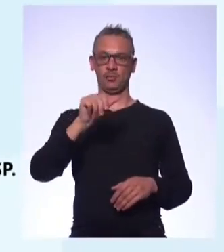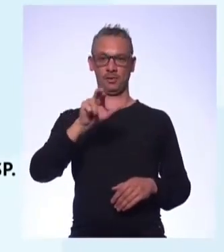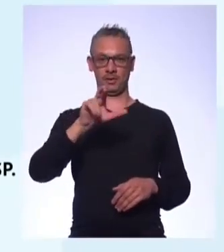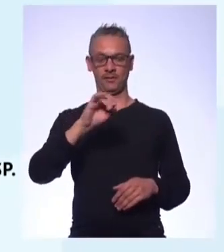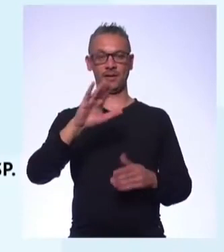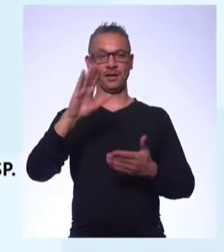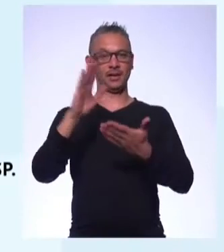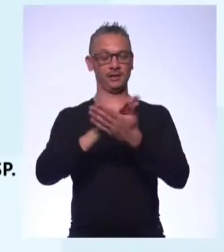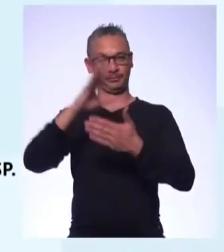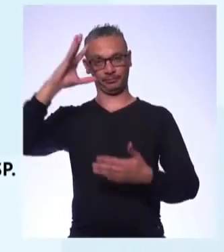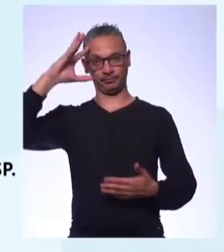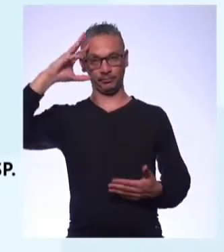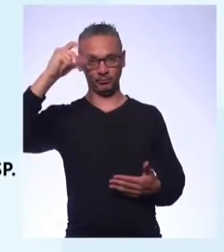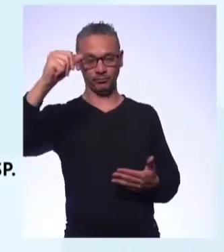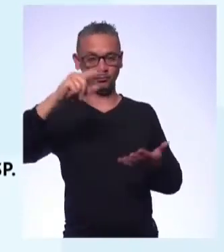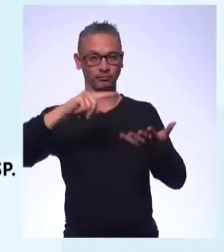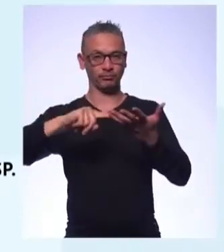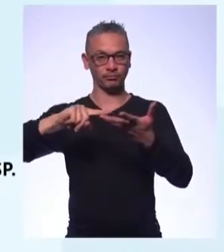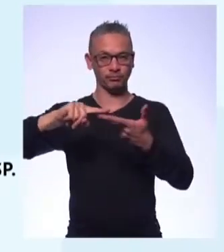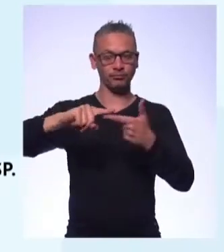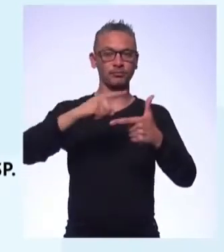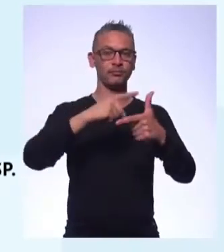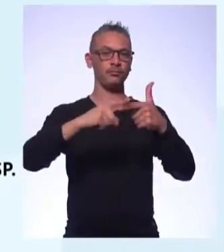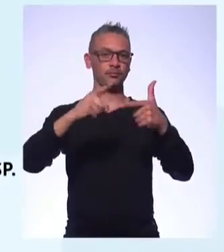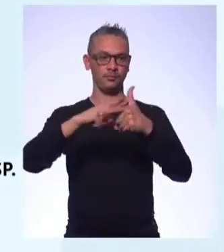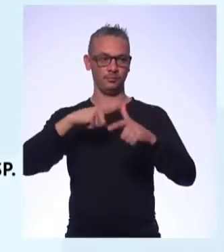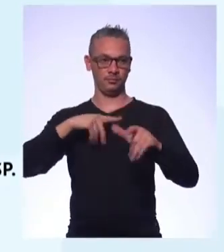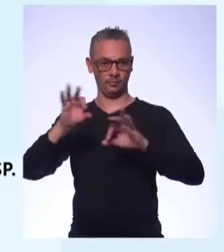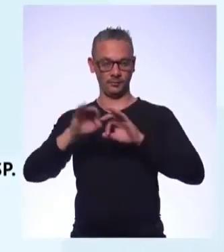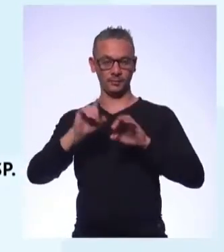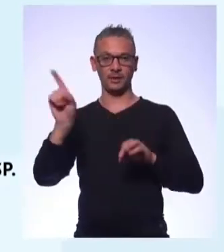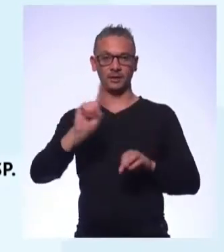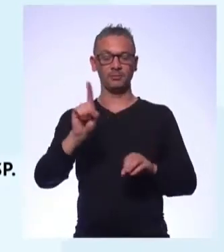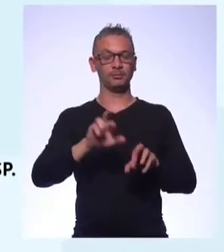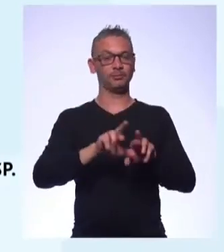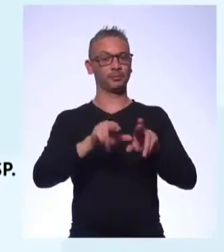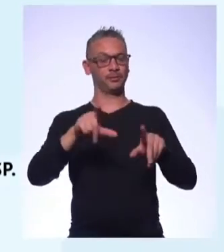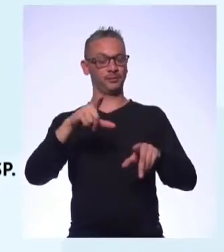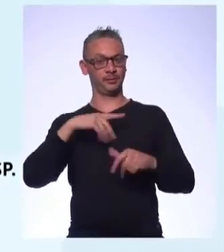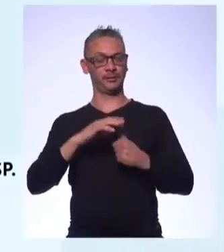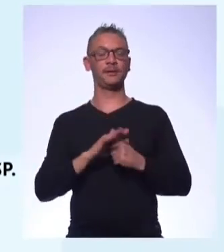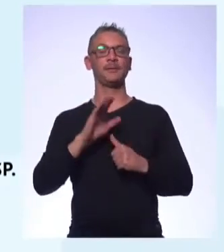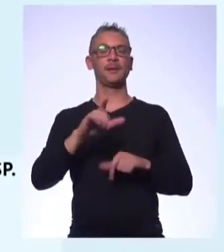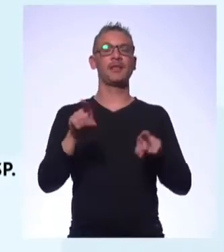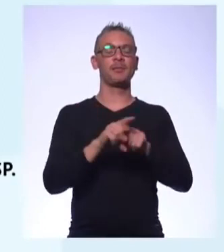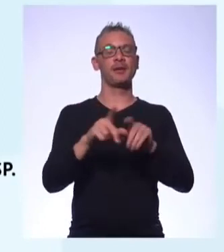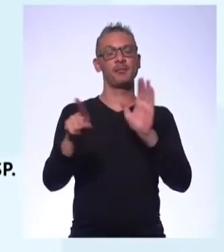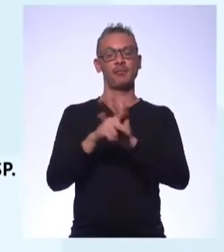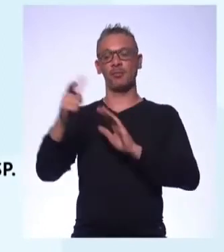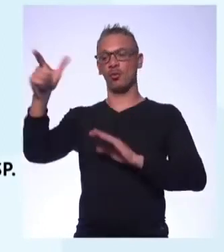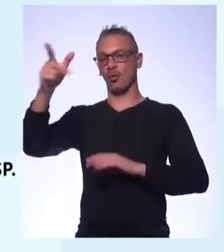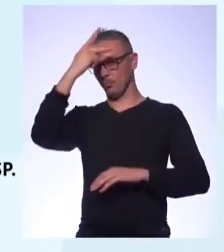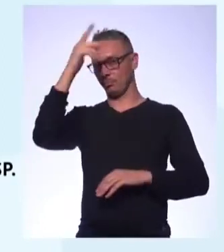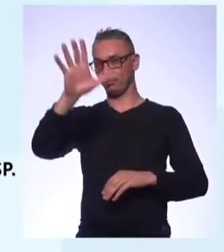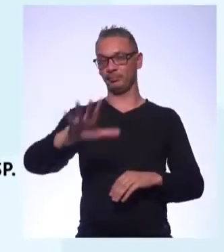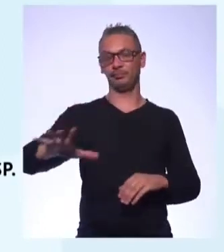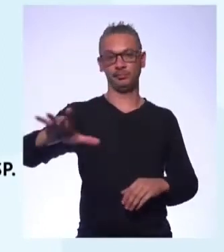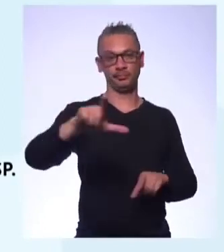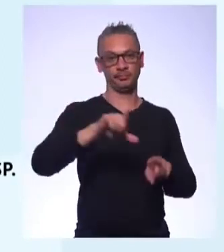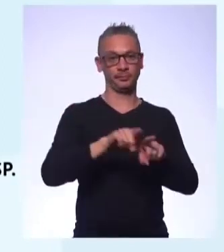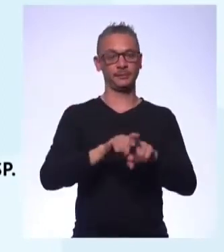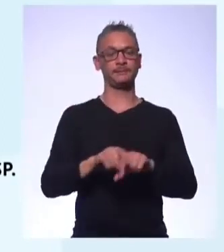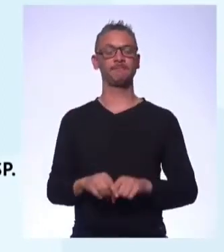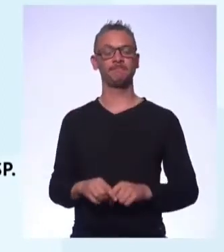aquelas soluções que ele colocou ali, daqueles problemas, não sejam dele, mas sim de um eu lírico, não é, professor? O conceito de eu